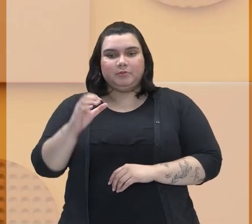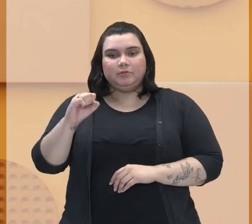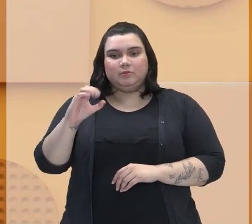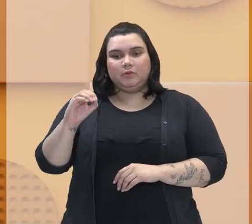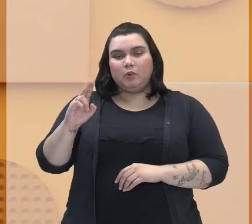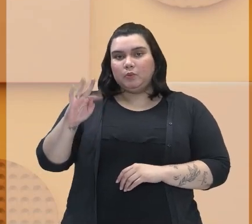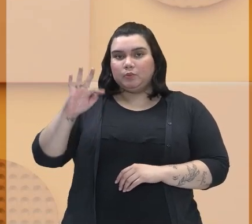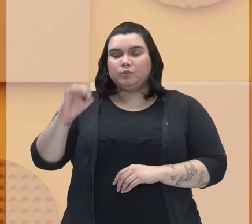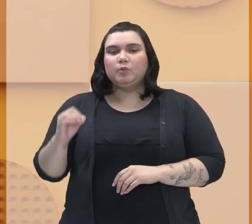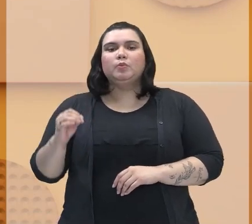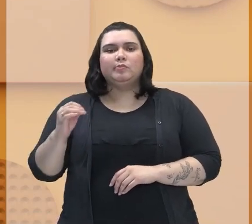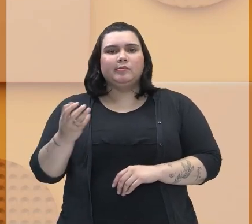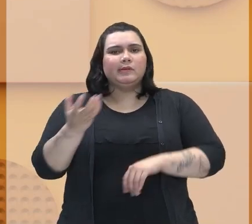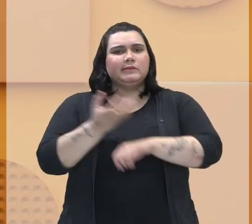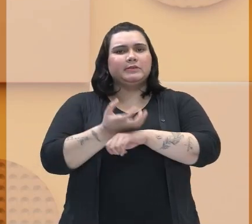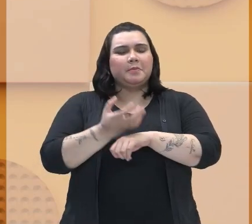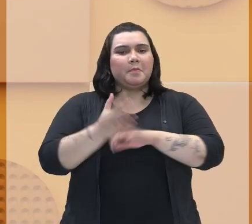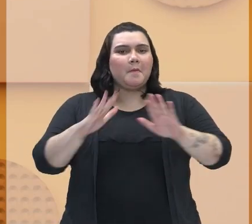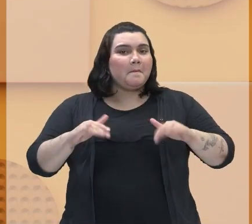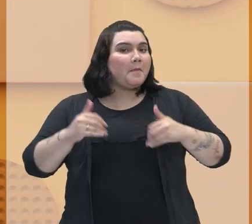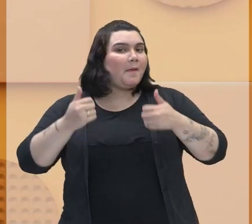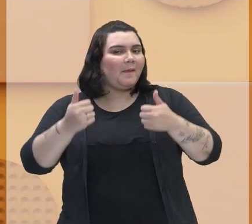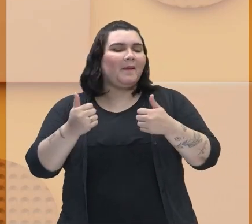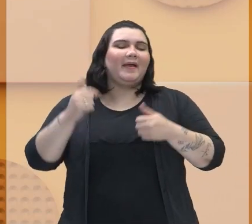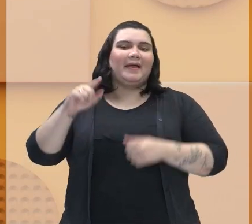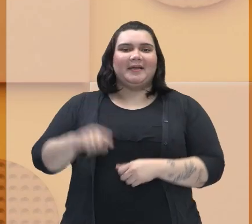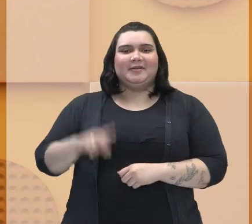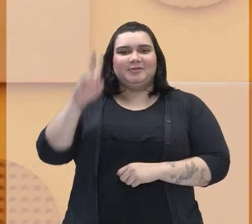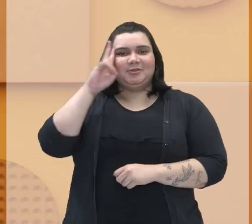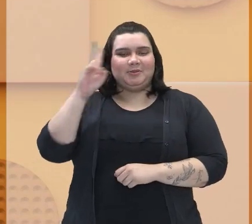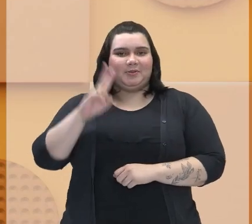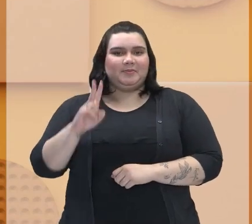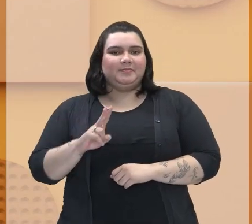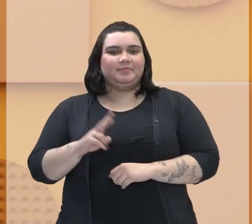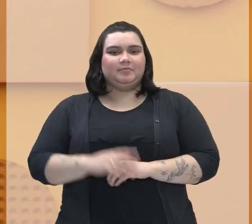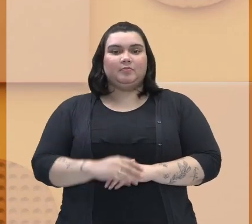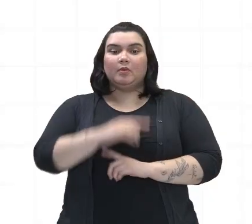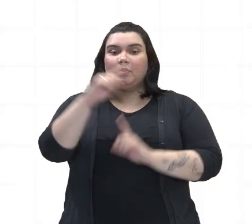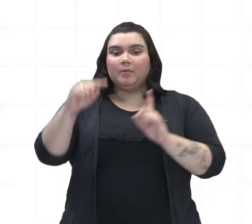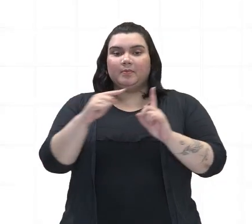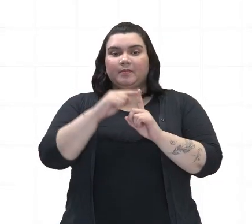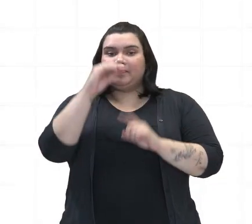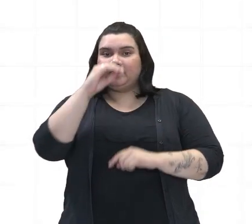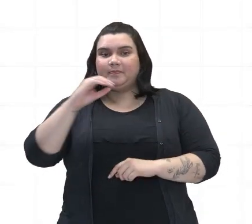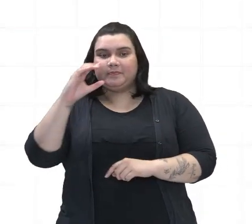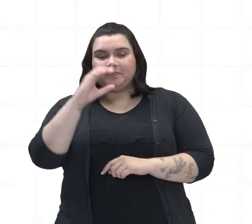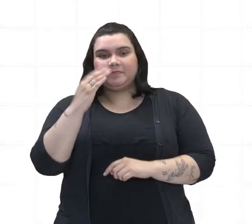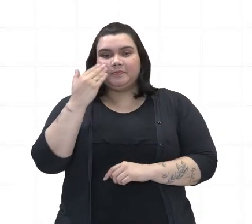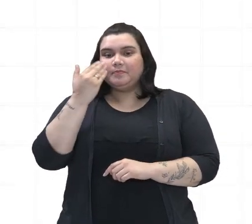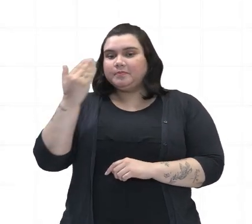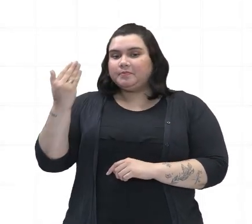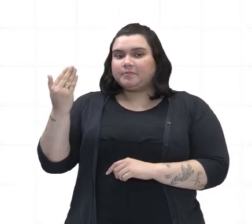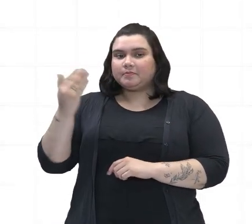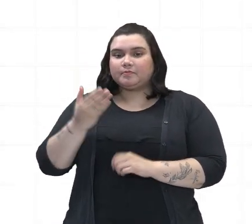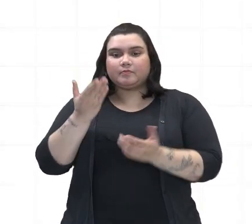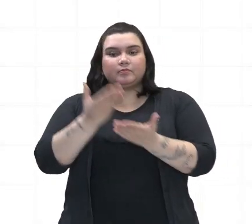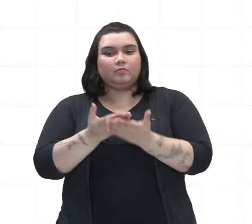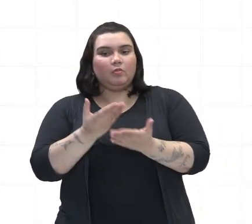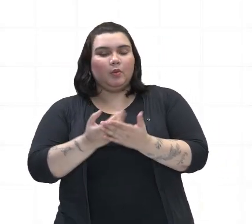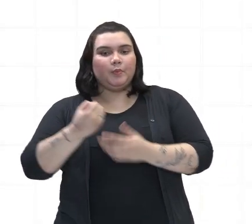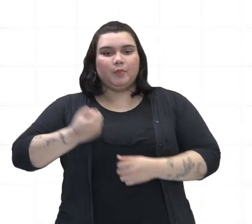o melhor componente, que é o componente de História. Vamos ao objeto do conhecimento. Aula de